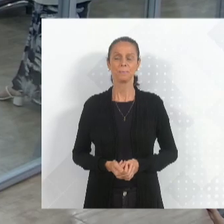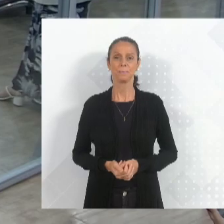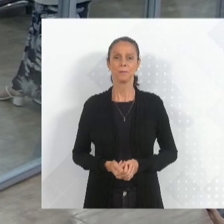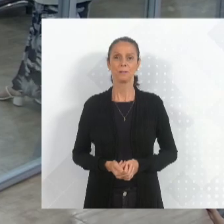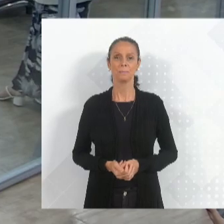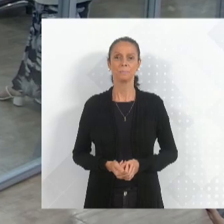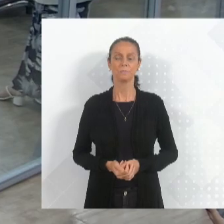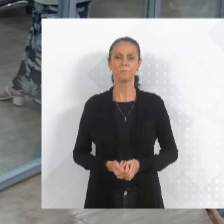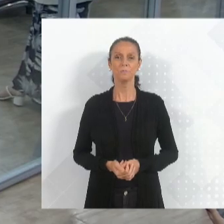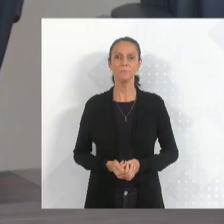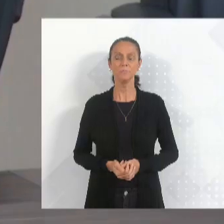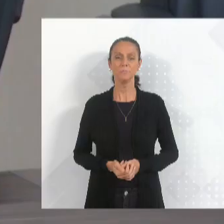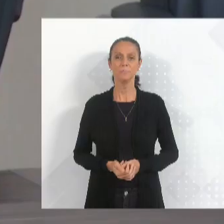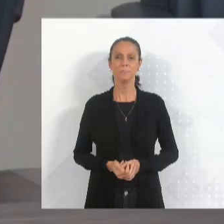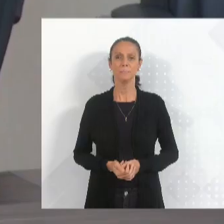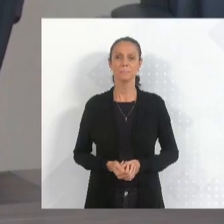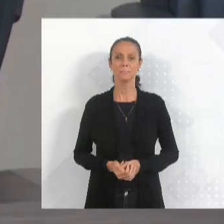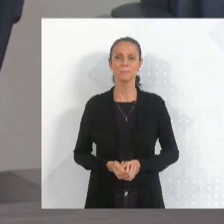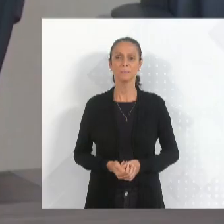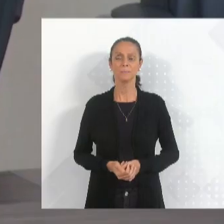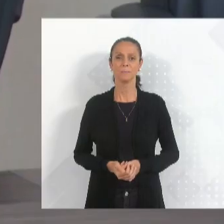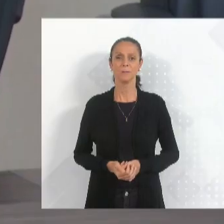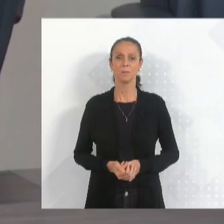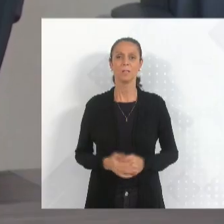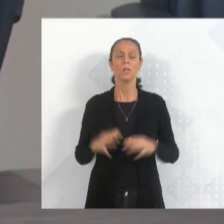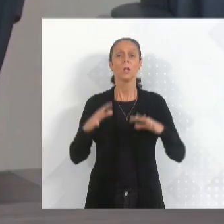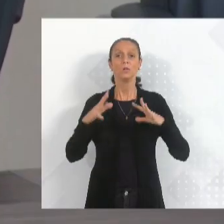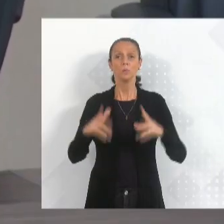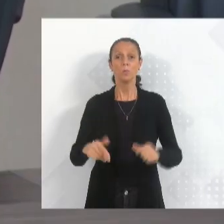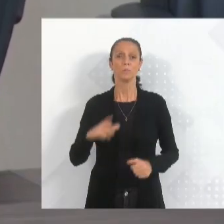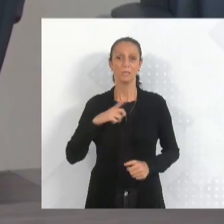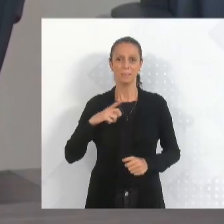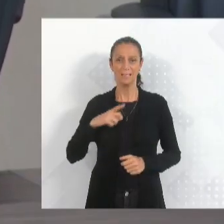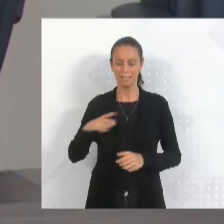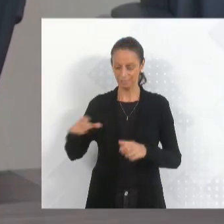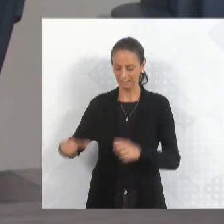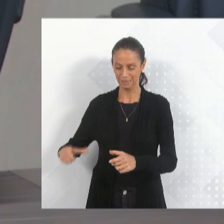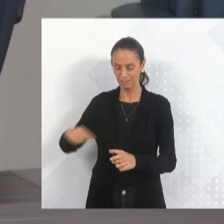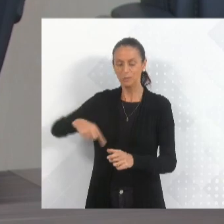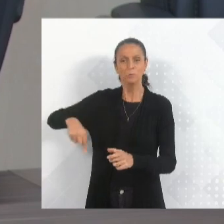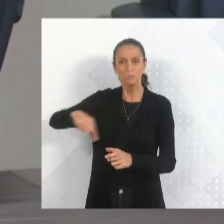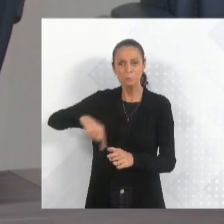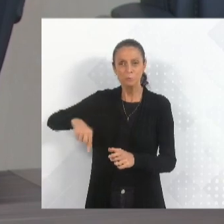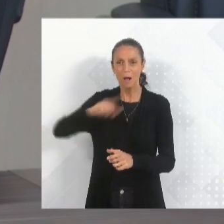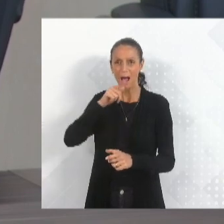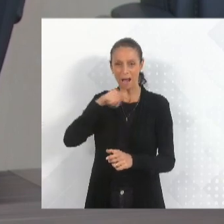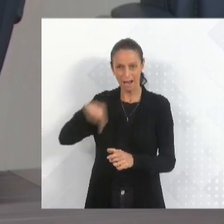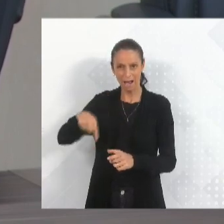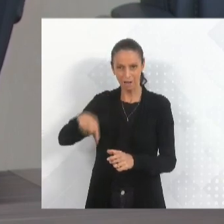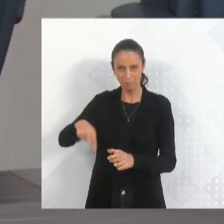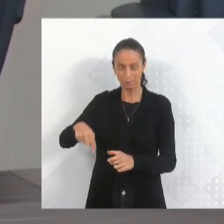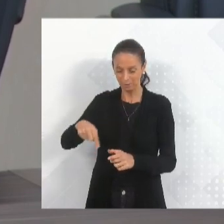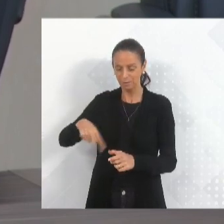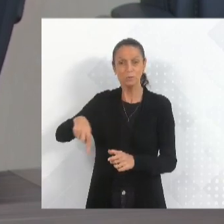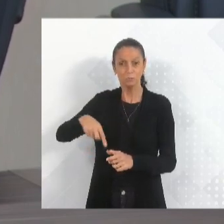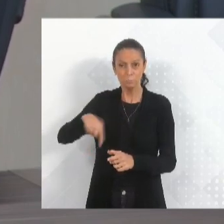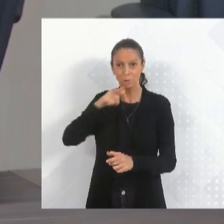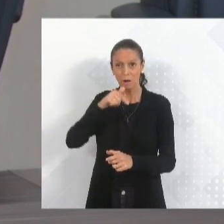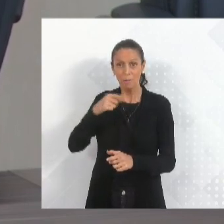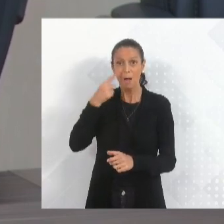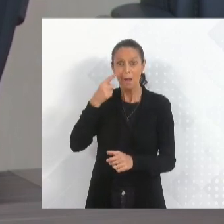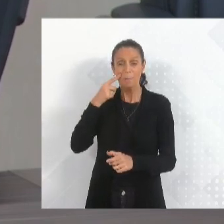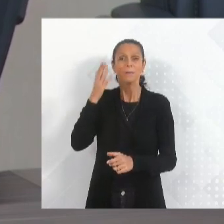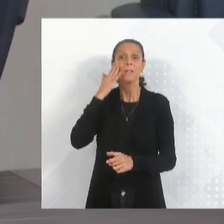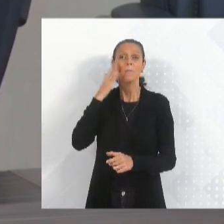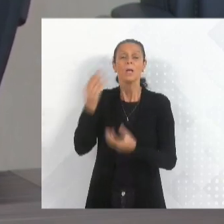Não, mas não, na região não, todo hidrômetro vai acusar se teve água ou não, porque essa é a forma de aferir, para poder cobrar do